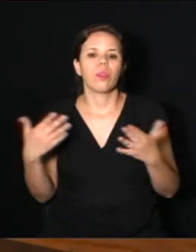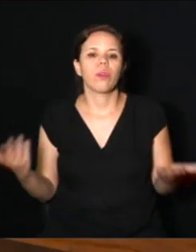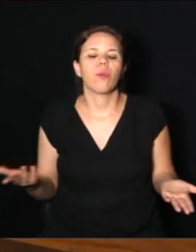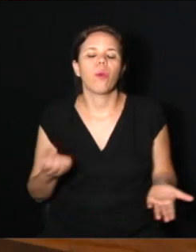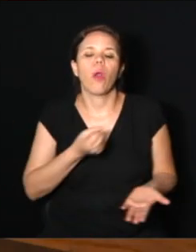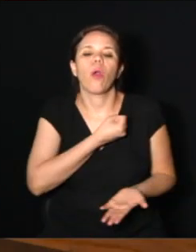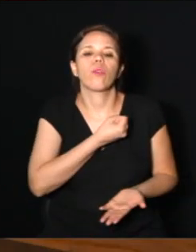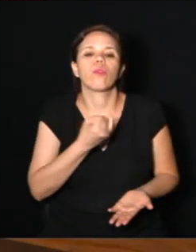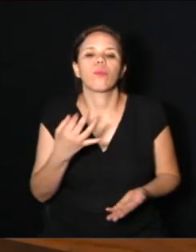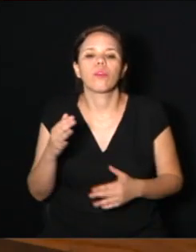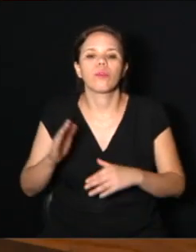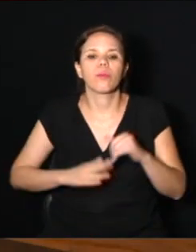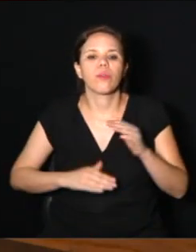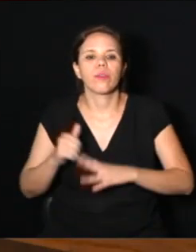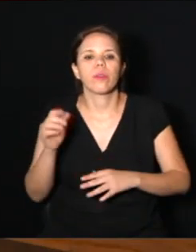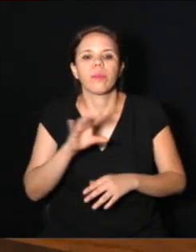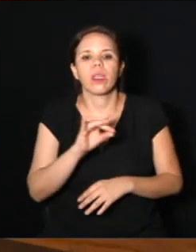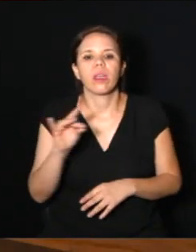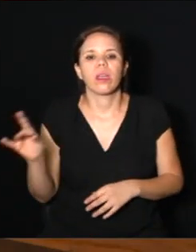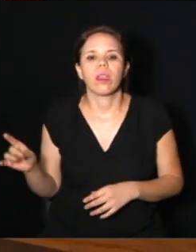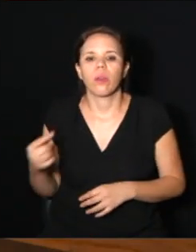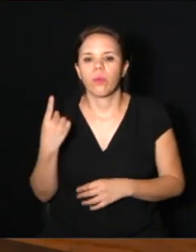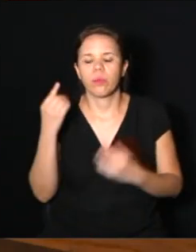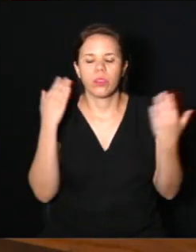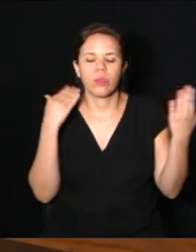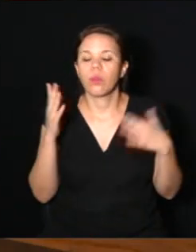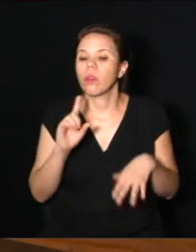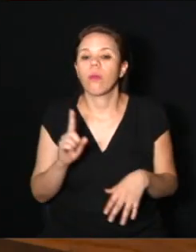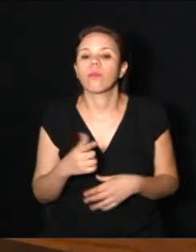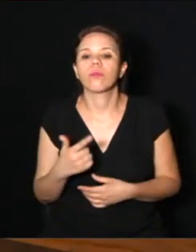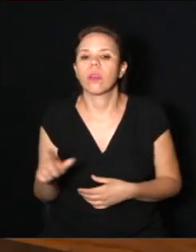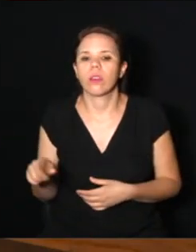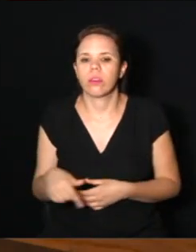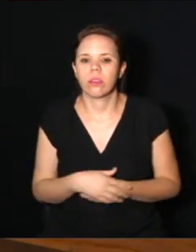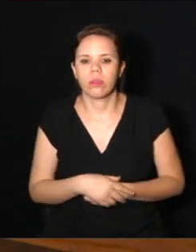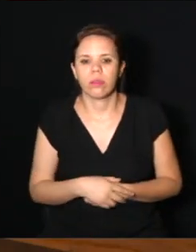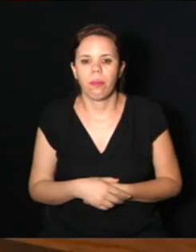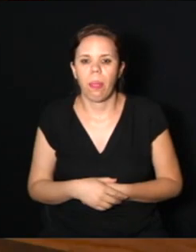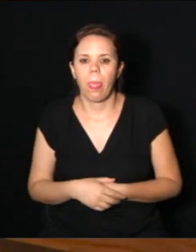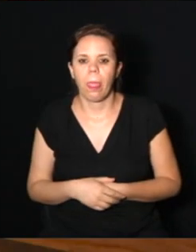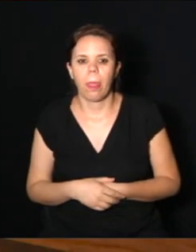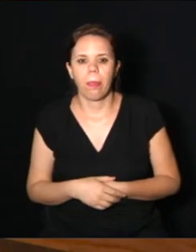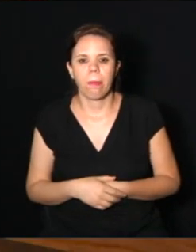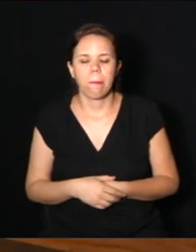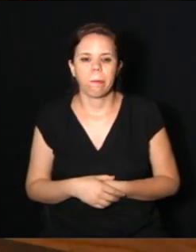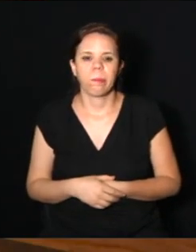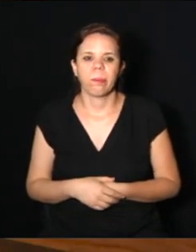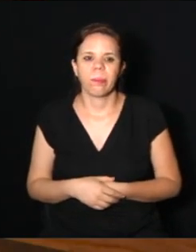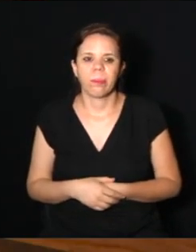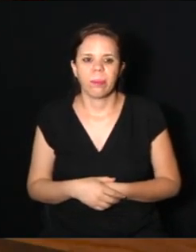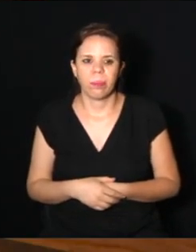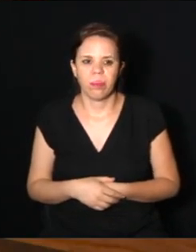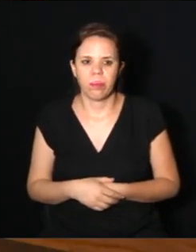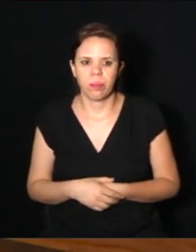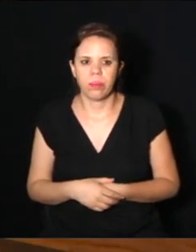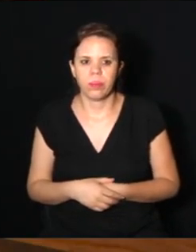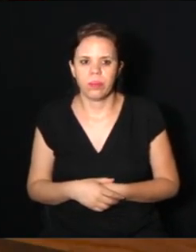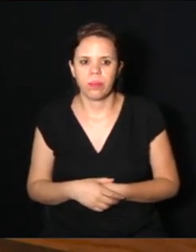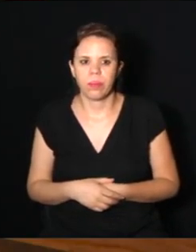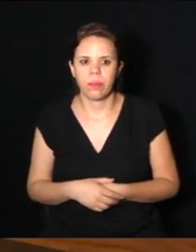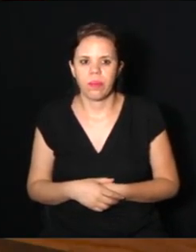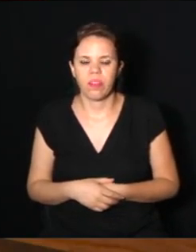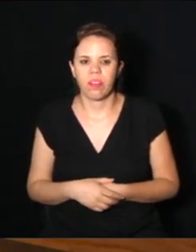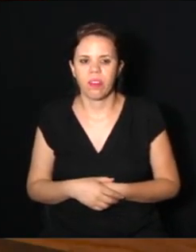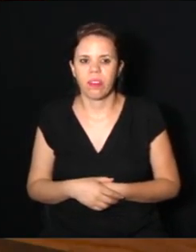número de profissionais para um psicólogo, ou não? Não tem essa? A gente... Pode falar. Eduardo, quer comentar? Posso